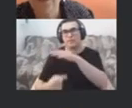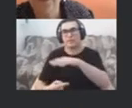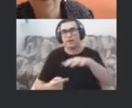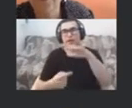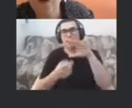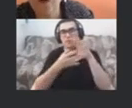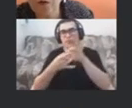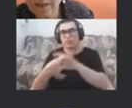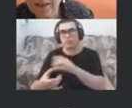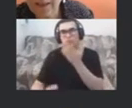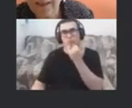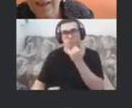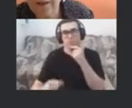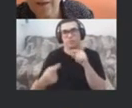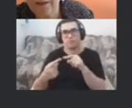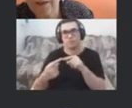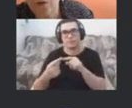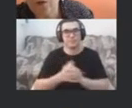alimentos.